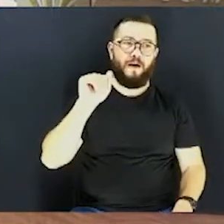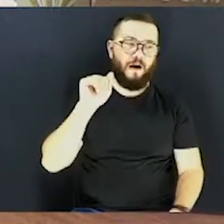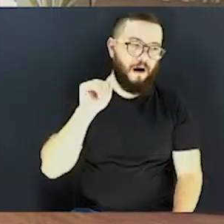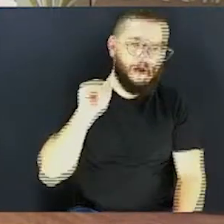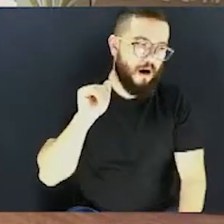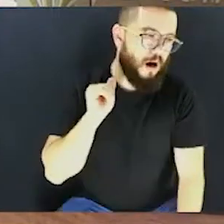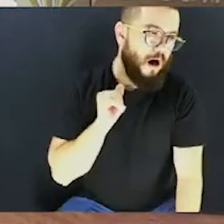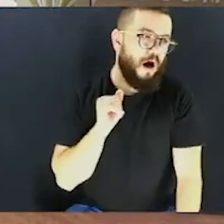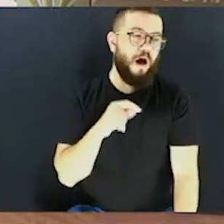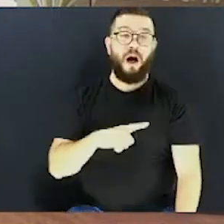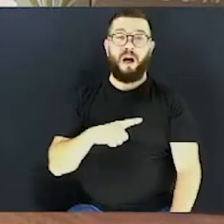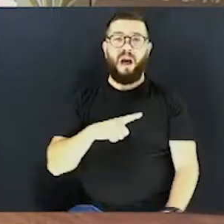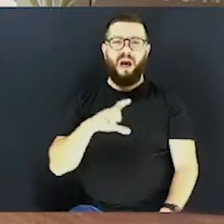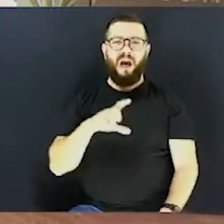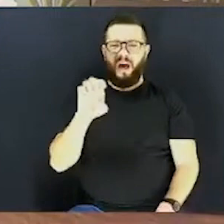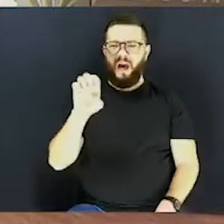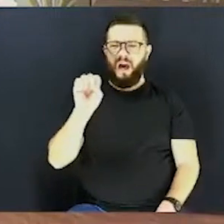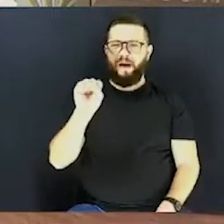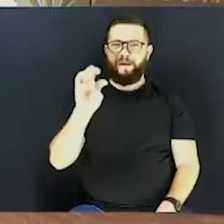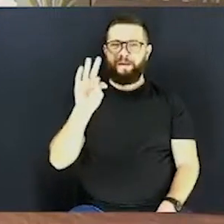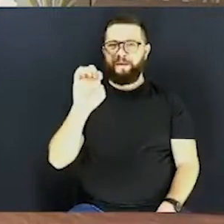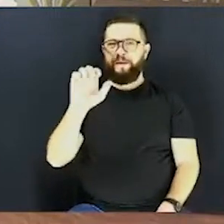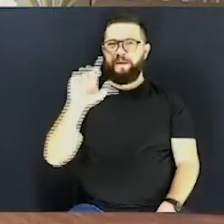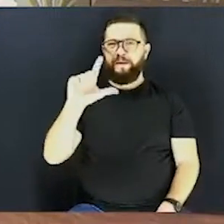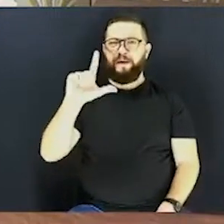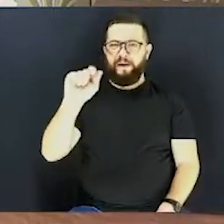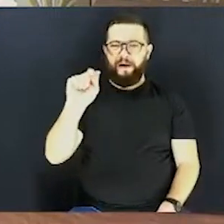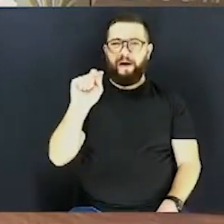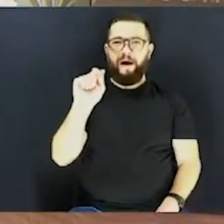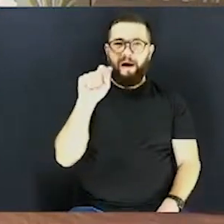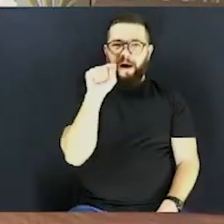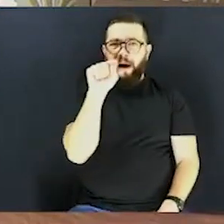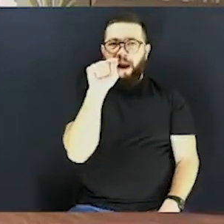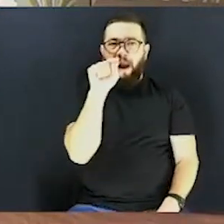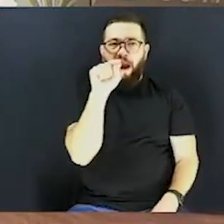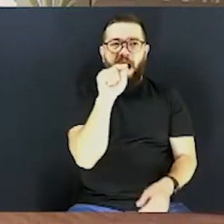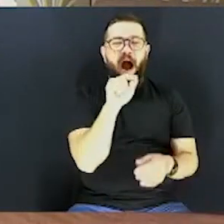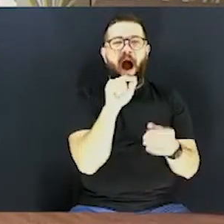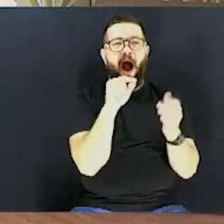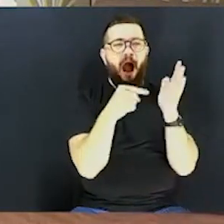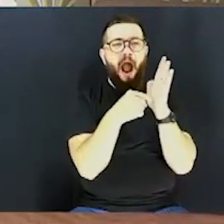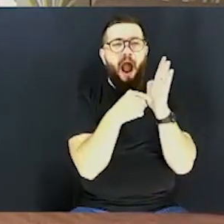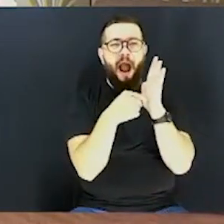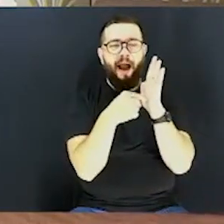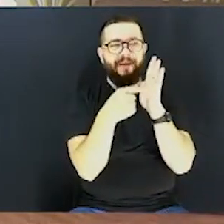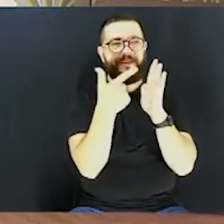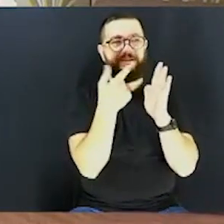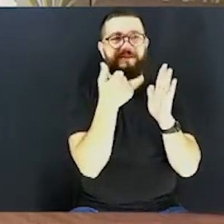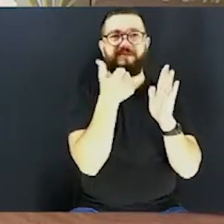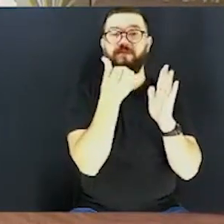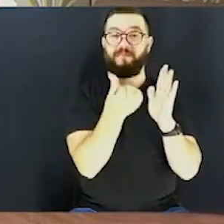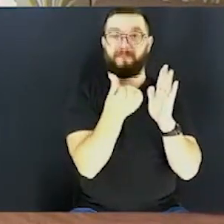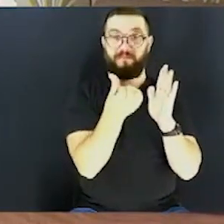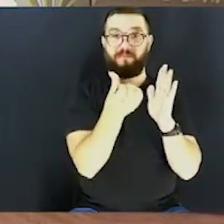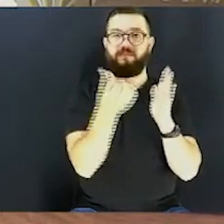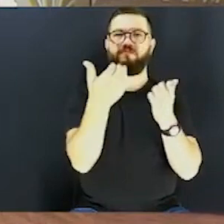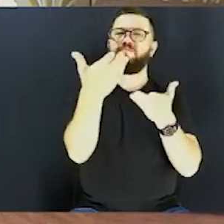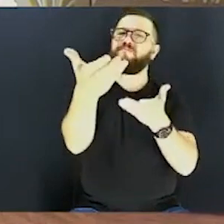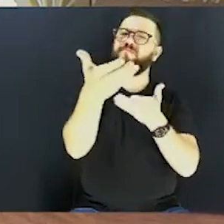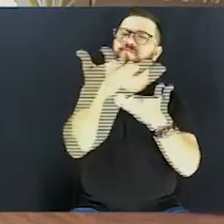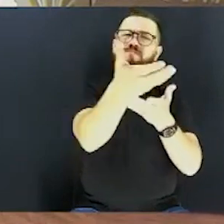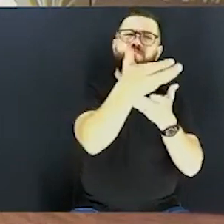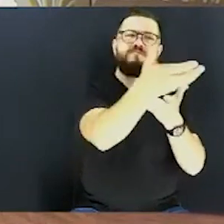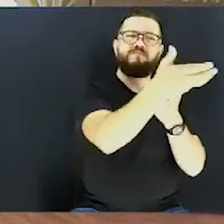Renner, O Começo da Vida, de 2016, convida todo mundo a ser um agente de mudança na sociedade.